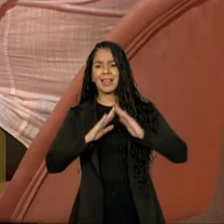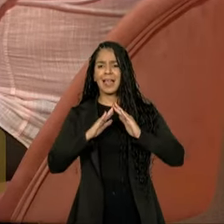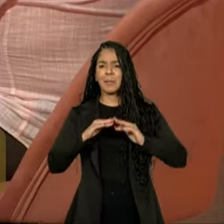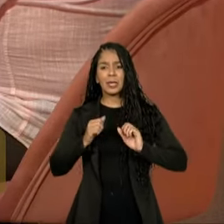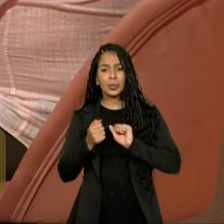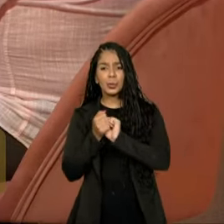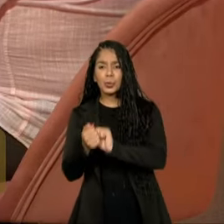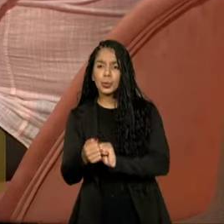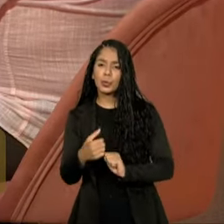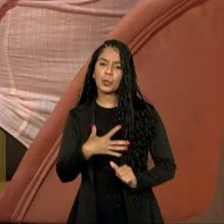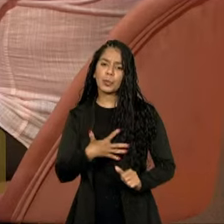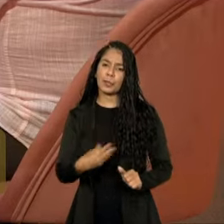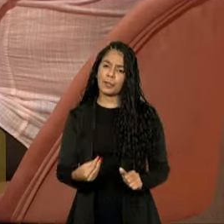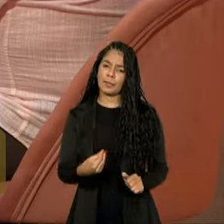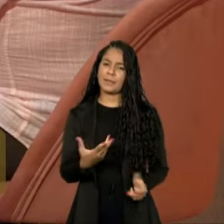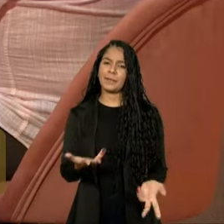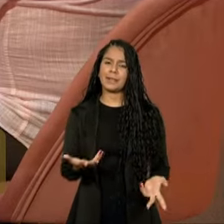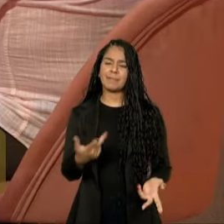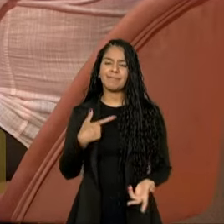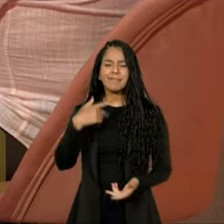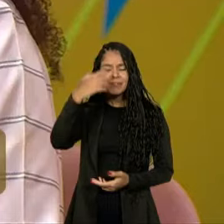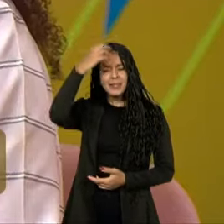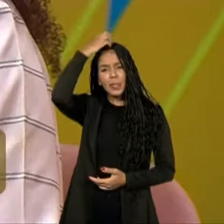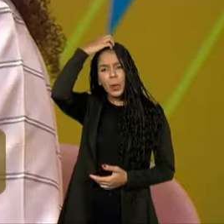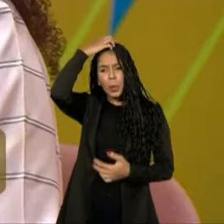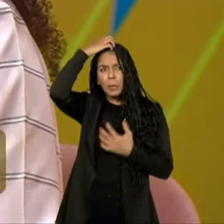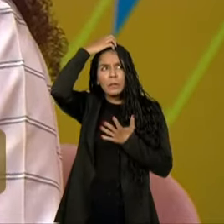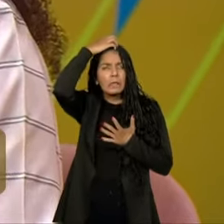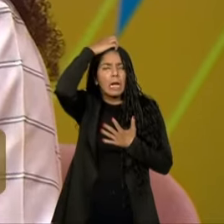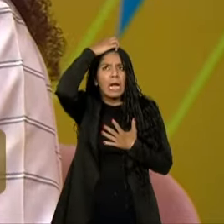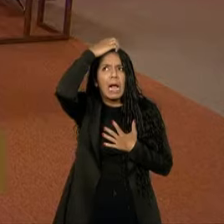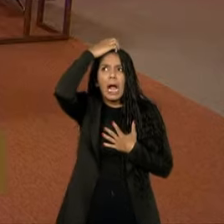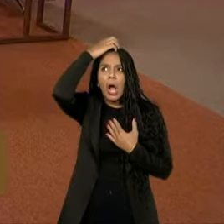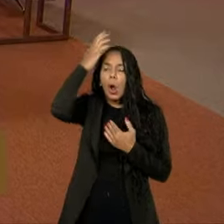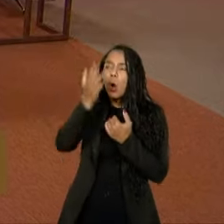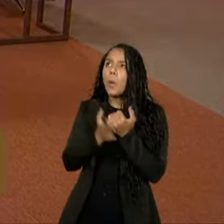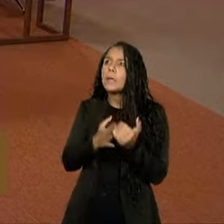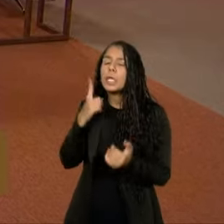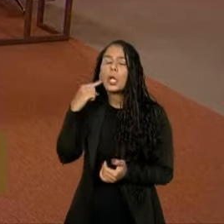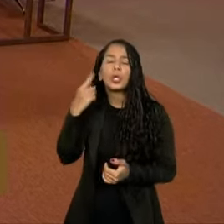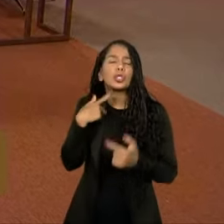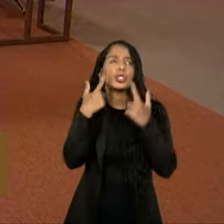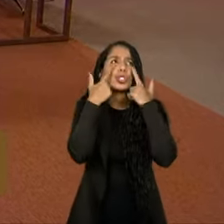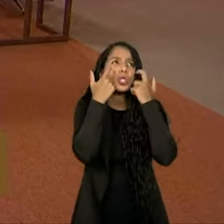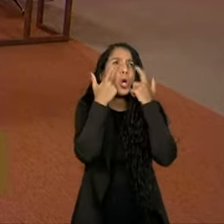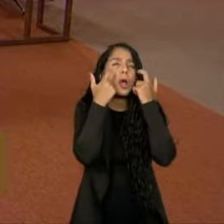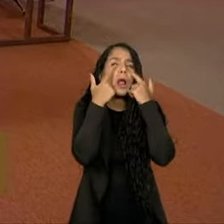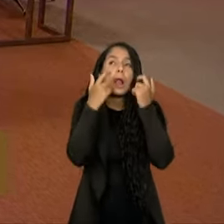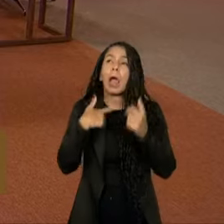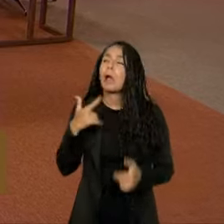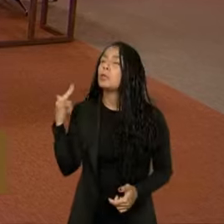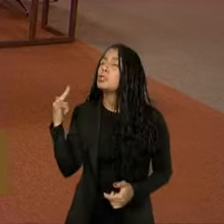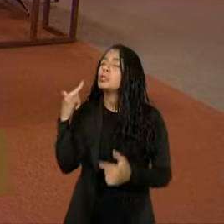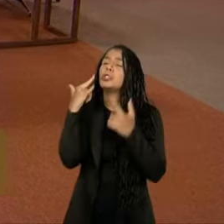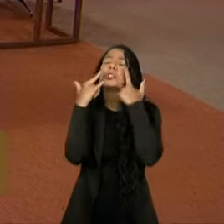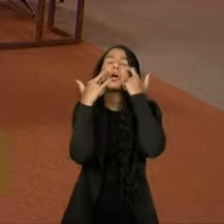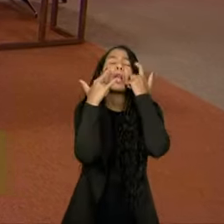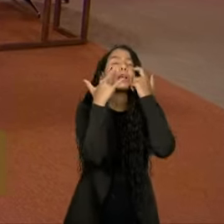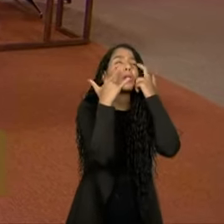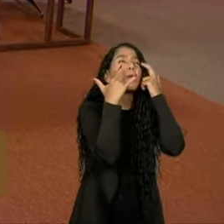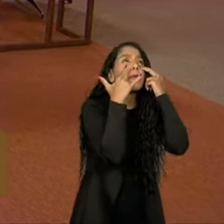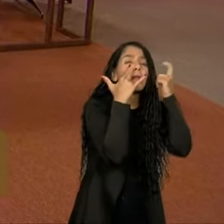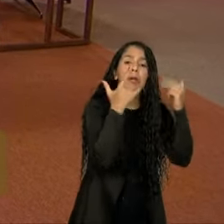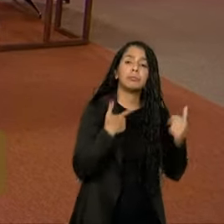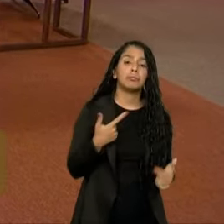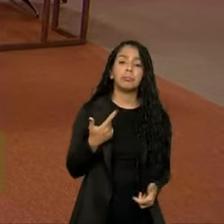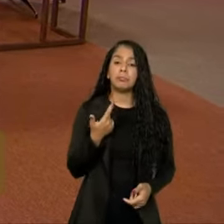com eles... Teve uma época da vida que, assim, essa culpa, eu comecei a enlouquecer mesmo. É mesmo? Eu chorava, eu fazia o voo todo chorando.